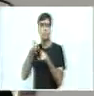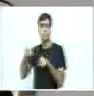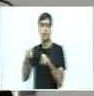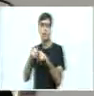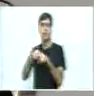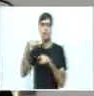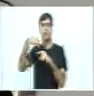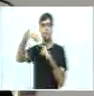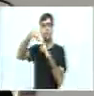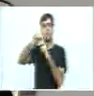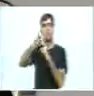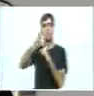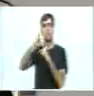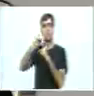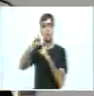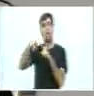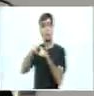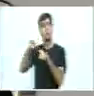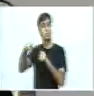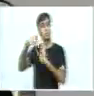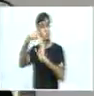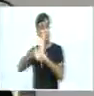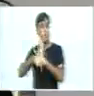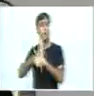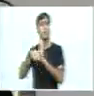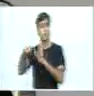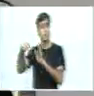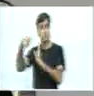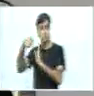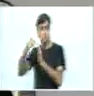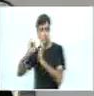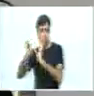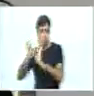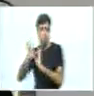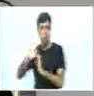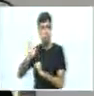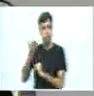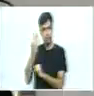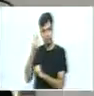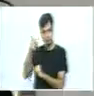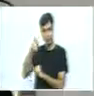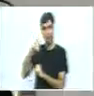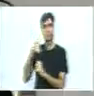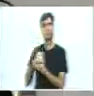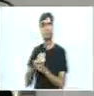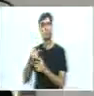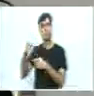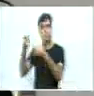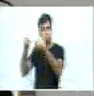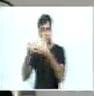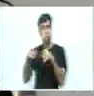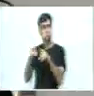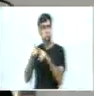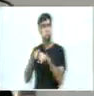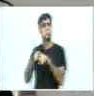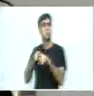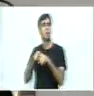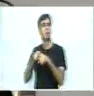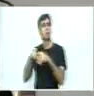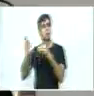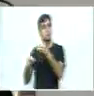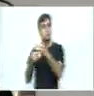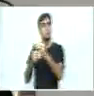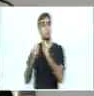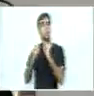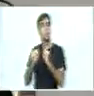propriedade de falar sobre isso, que já é um projeto já, né, de vossa autoria, né, se você puder depois esclarecer, se quiser uma parte, mas parece